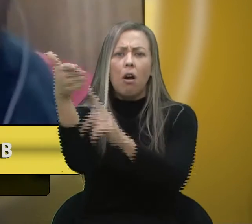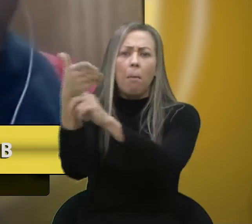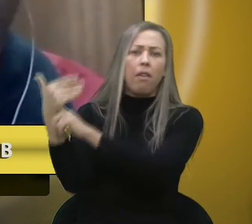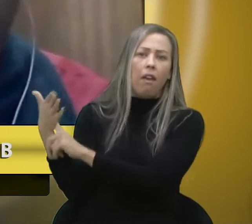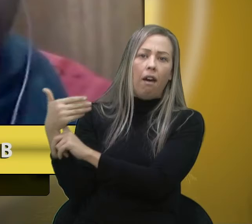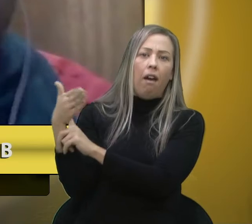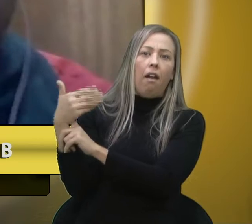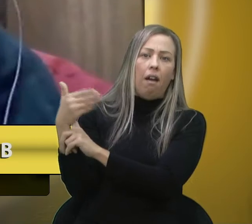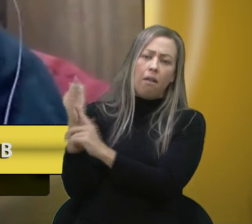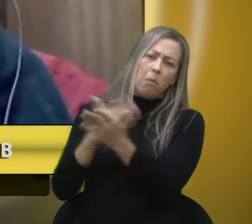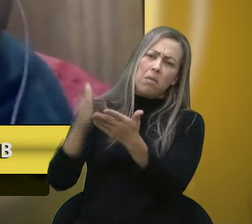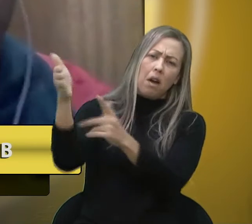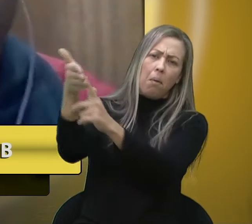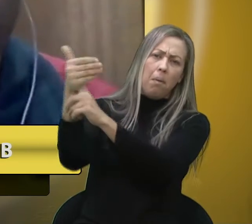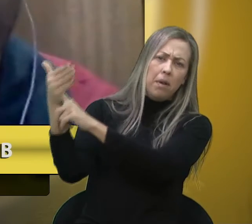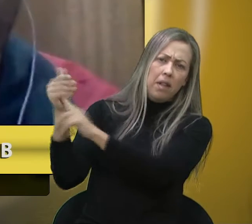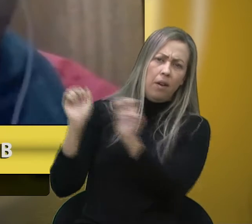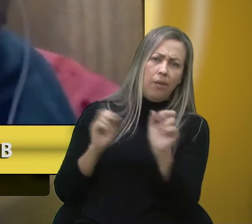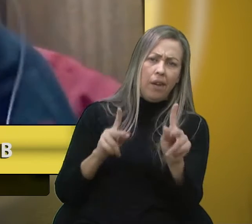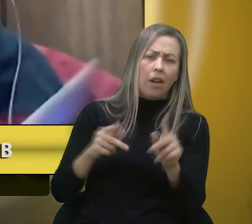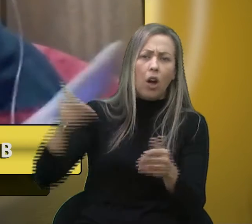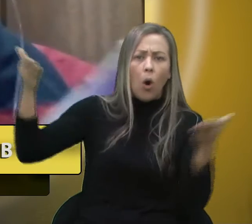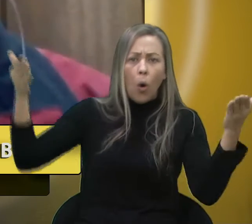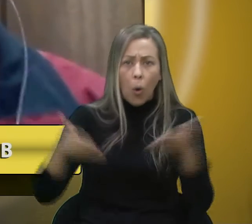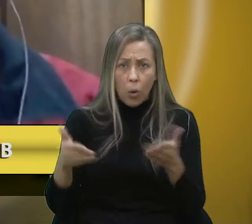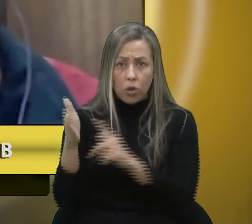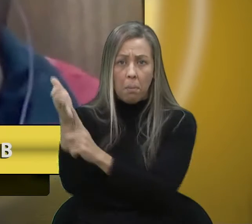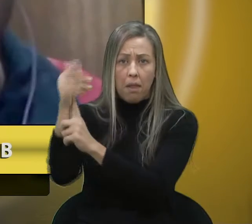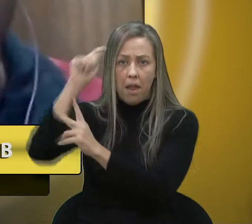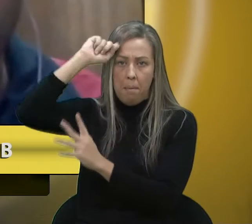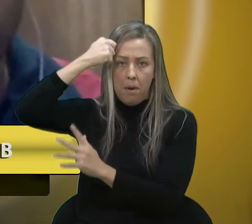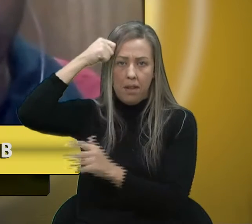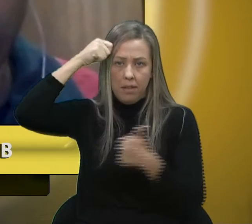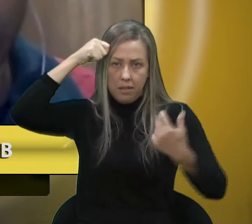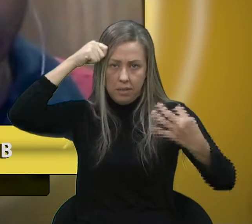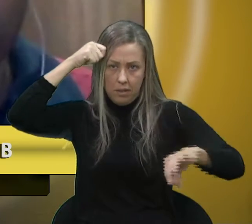Gladys. Vamos começar com as bandeiras. Nós estamos hoje em bandeira preta,